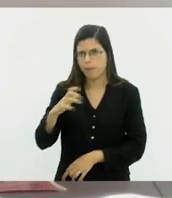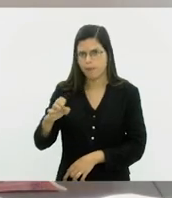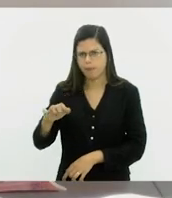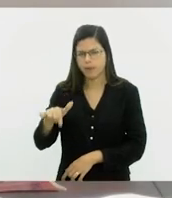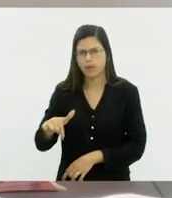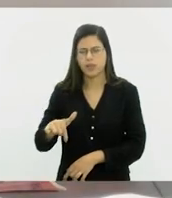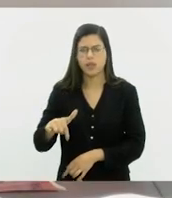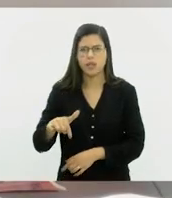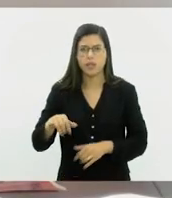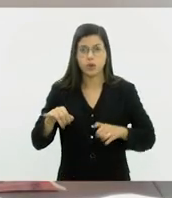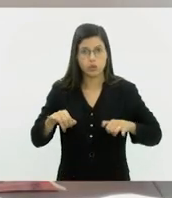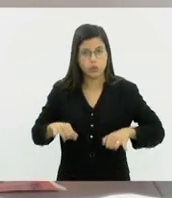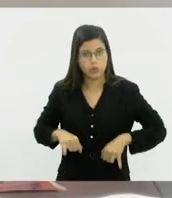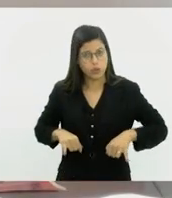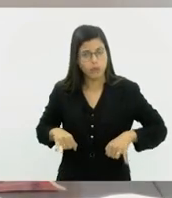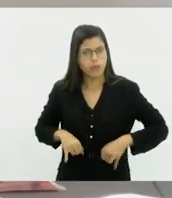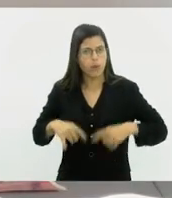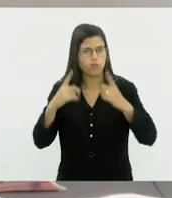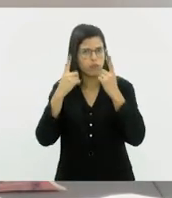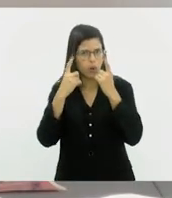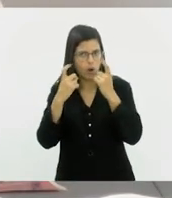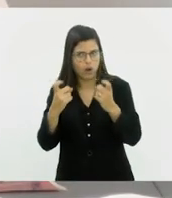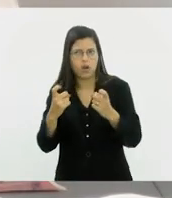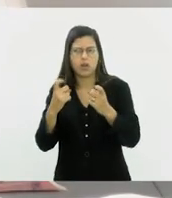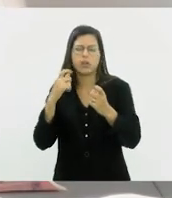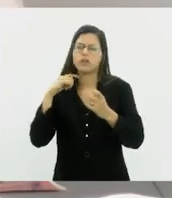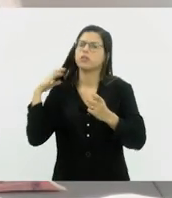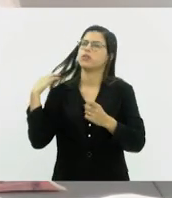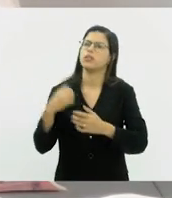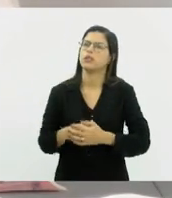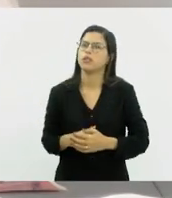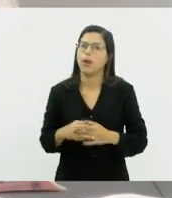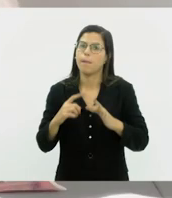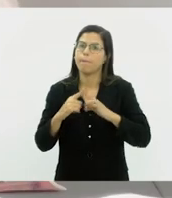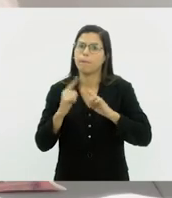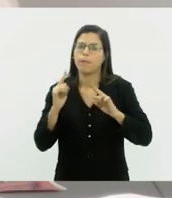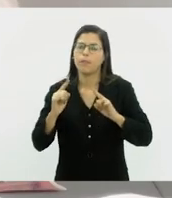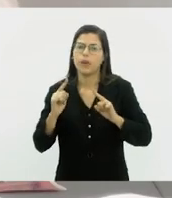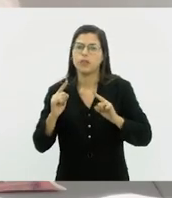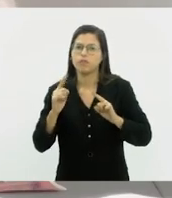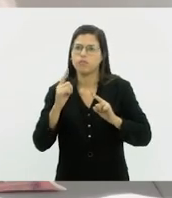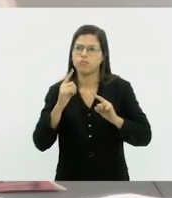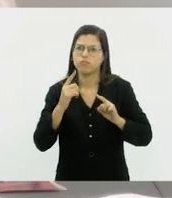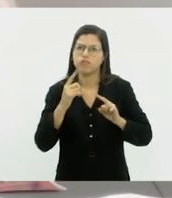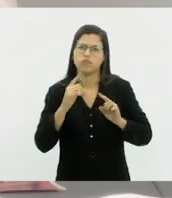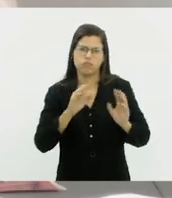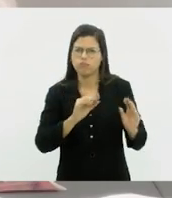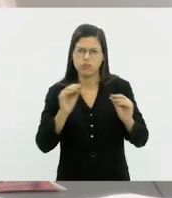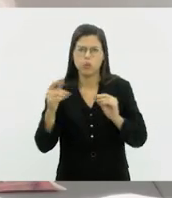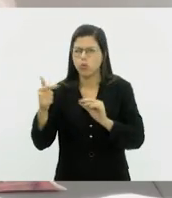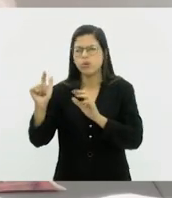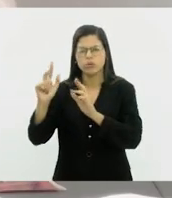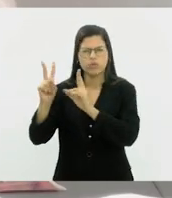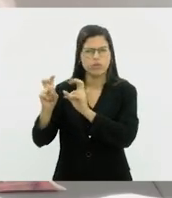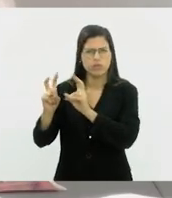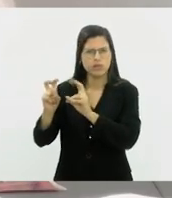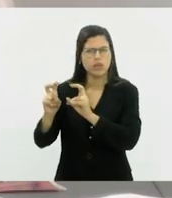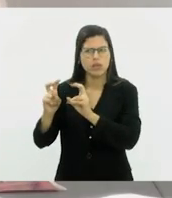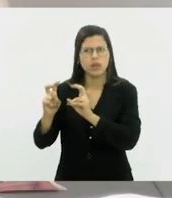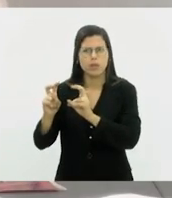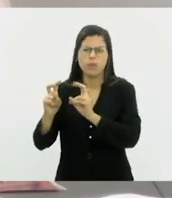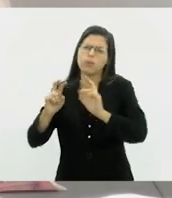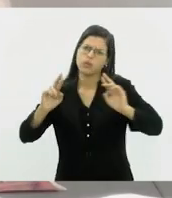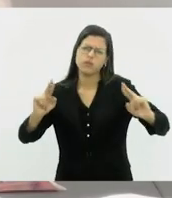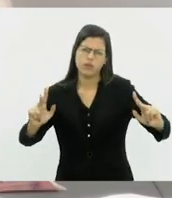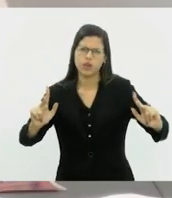sofreu violência em relação a isso mas a gente vai concentrar essa em outro o tema para para embora sejam conexos são